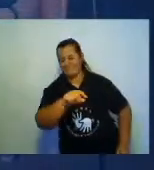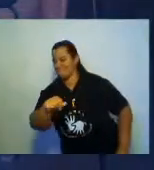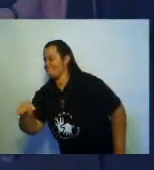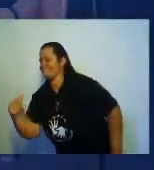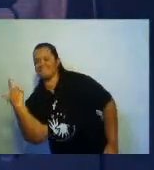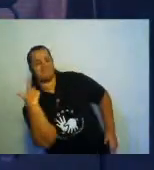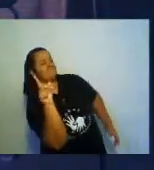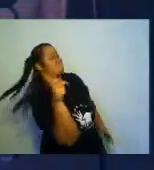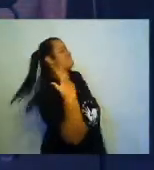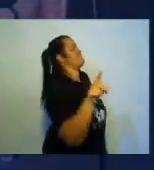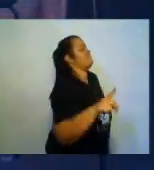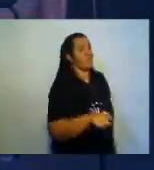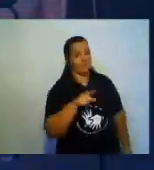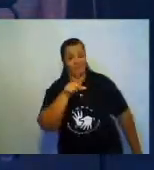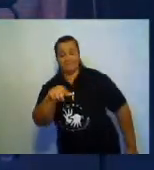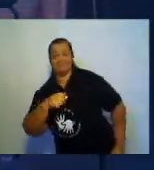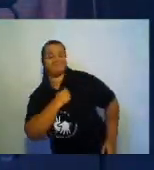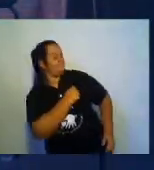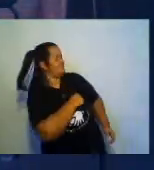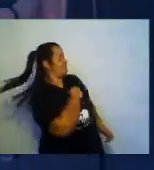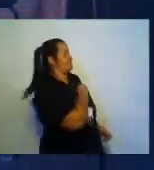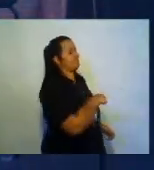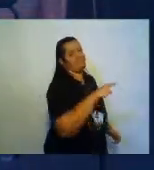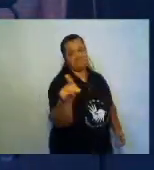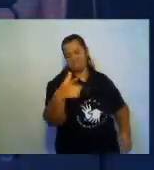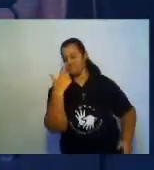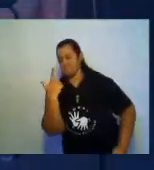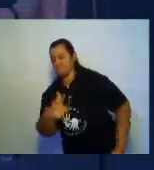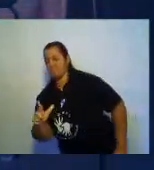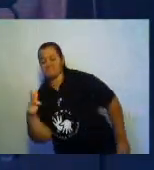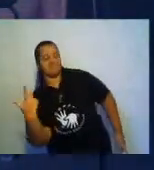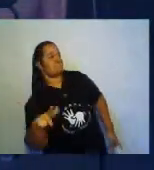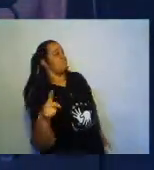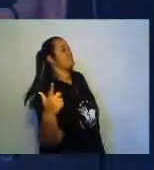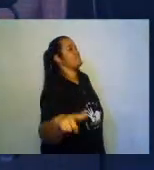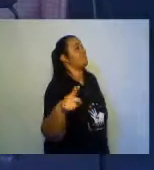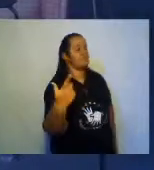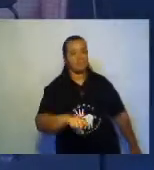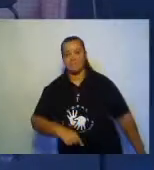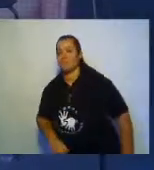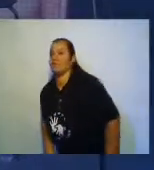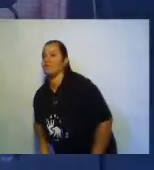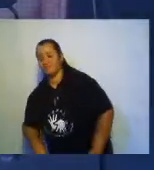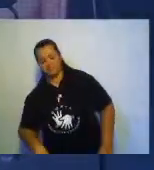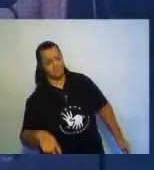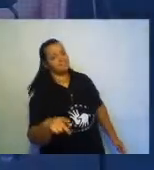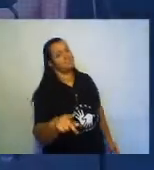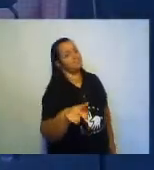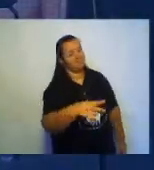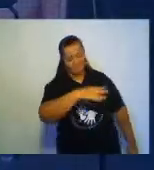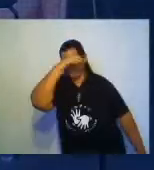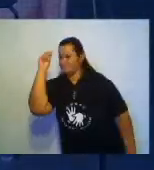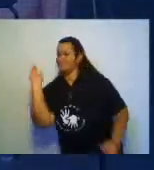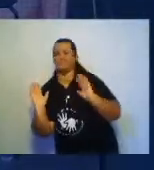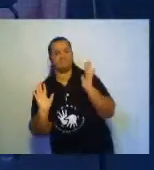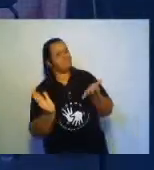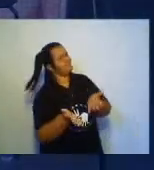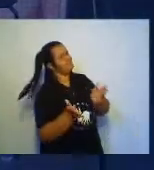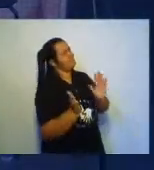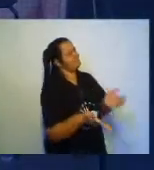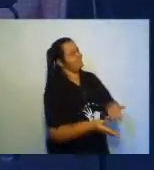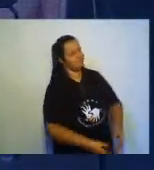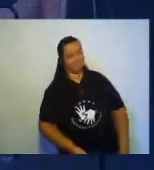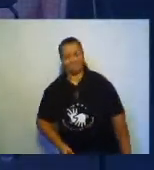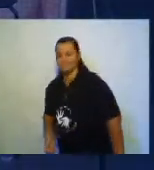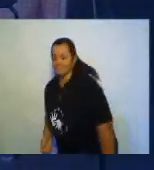tô sem sal. Realmente eu tô sem saudade de você. Eu já fiz,